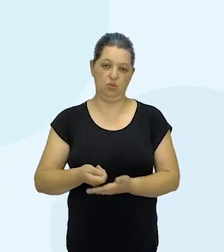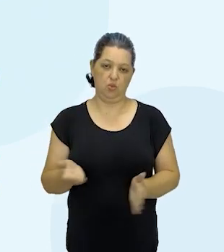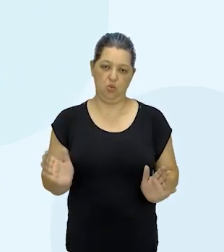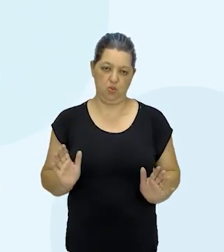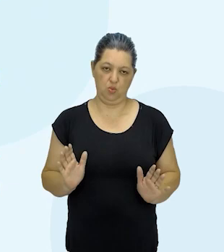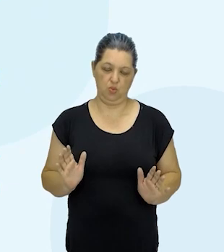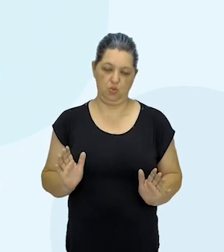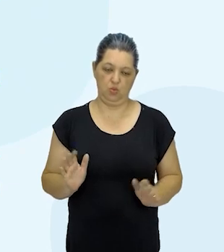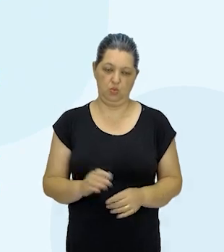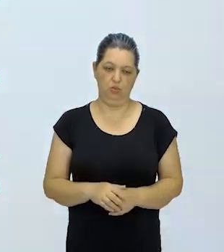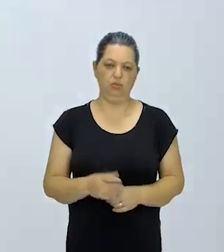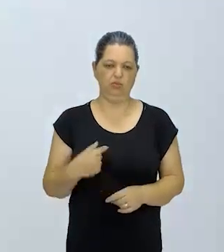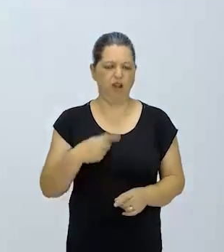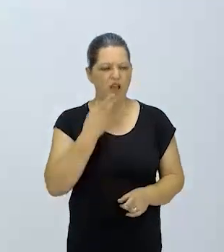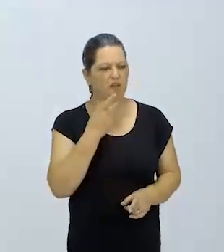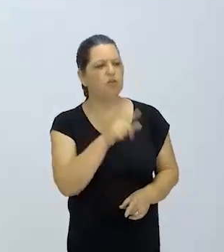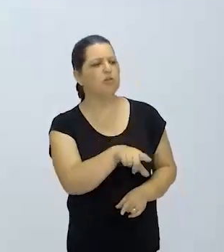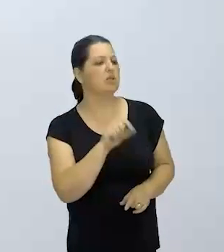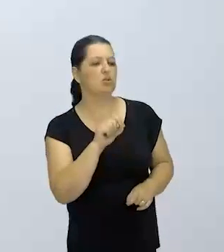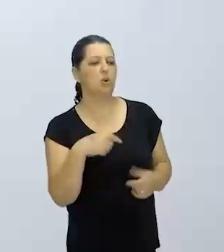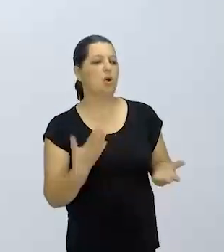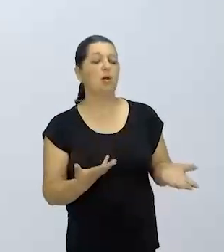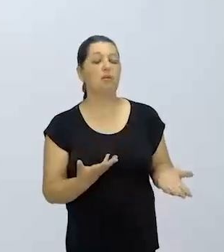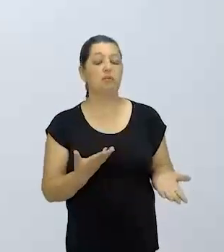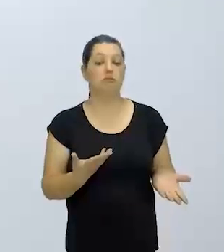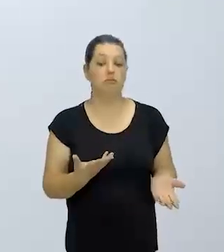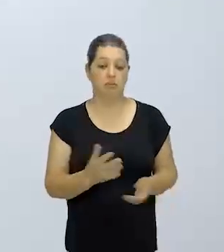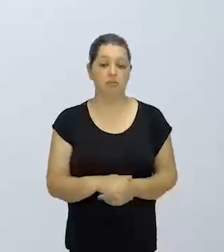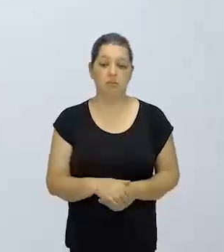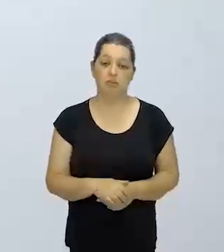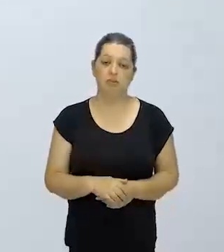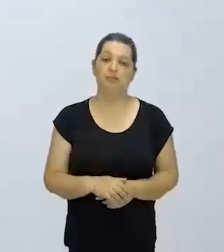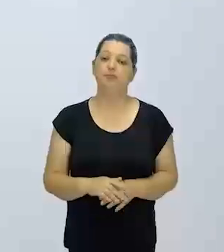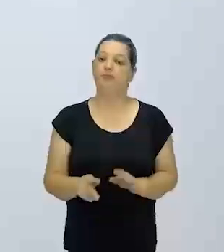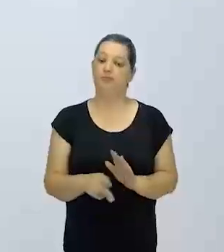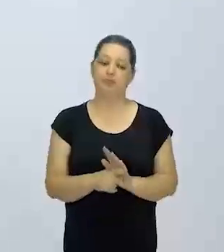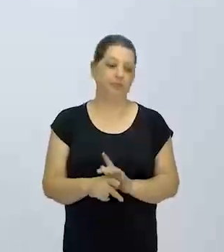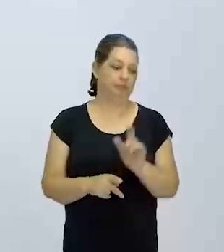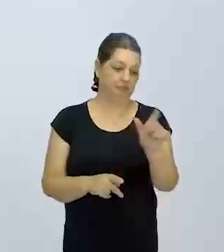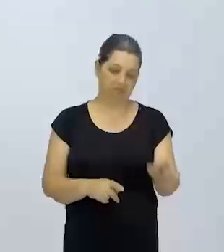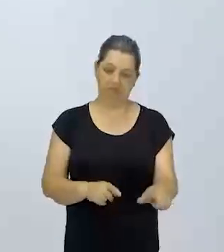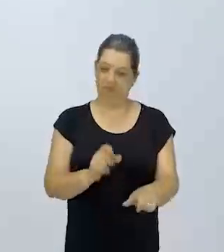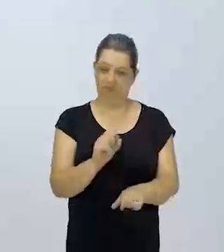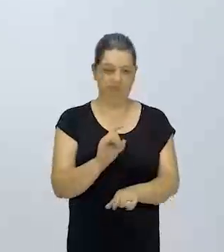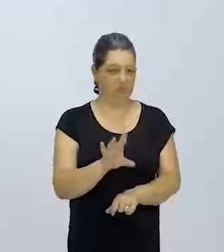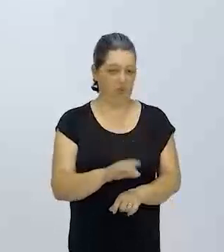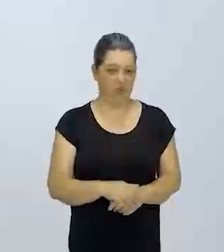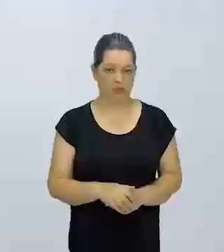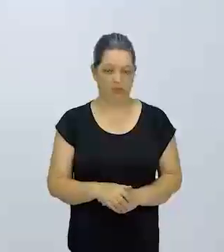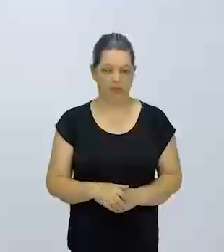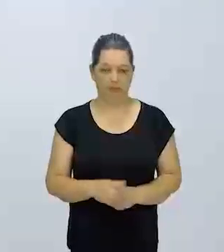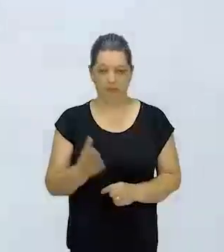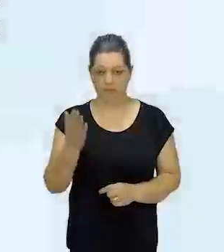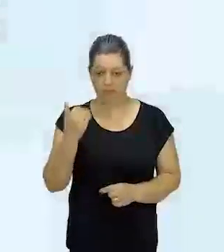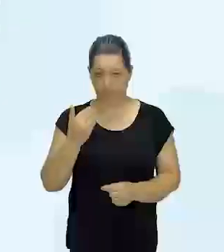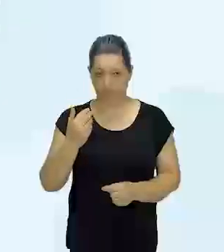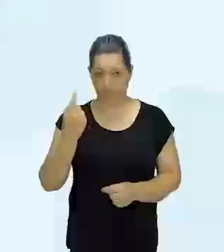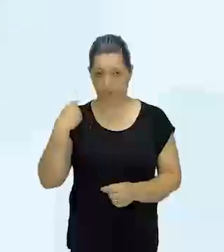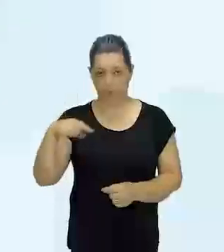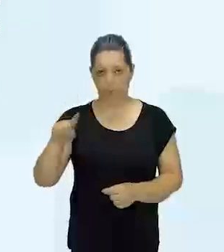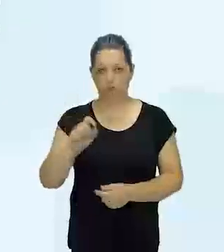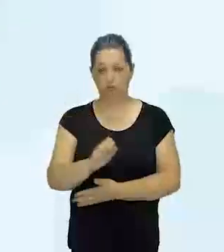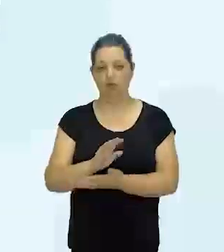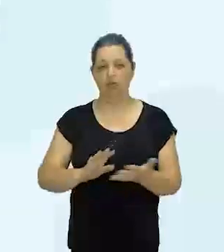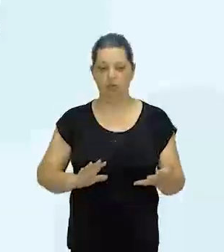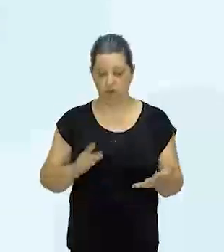é a sua mãe que escolhe, você que escolhe quantas ameixas você quer comprar, certo? Então depende unicamente de você. Tudo bem? Agora a gente vai então para a nossa última atividade. Pode